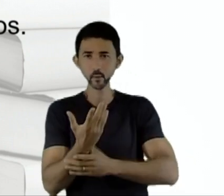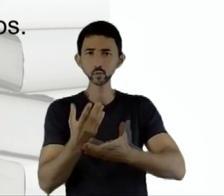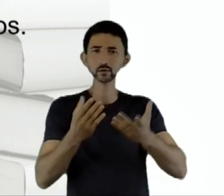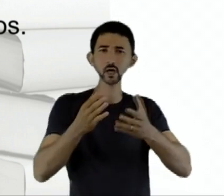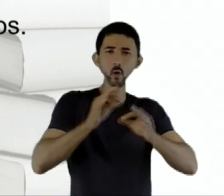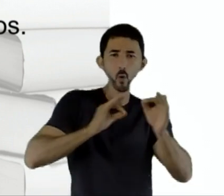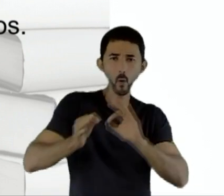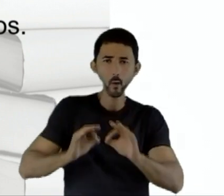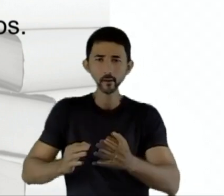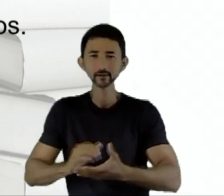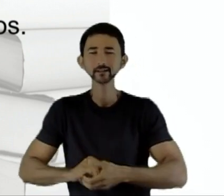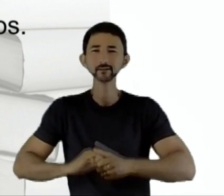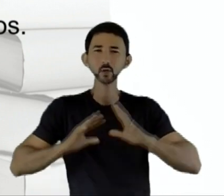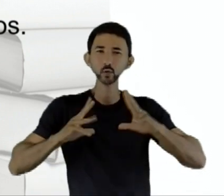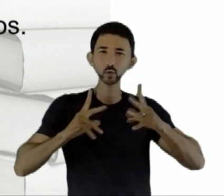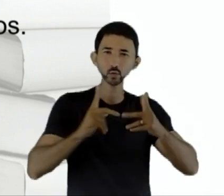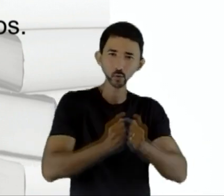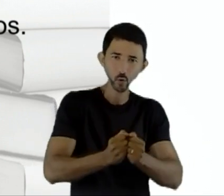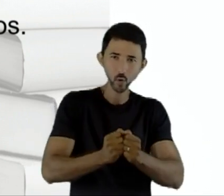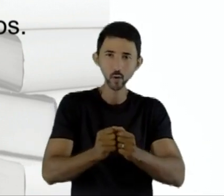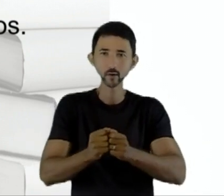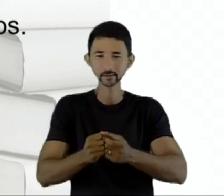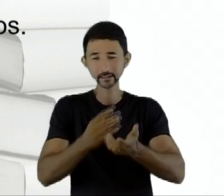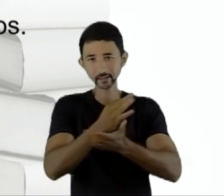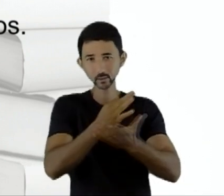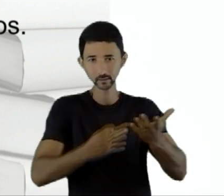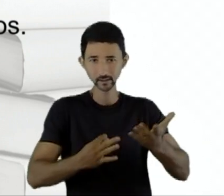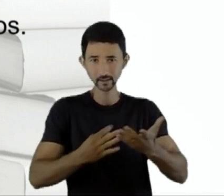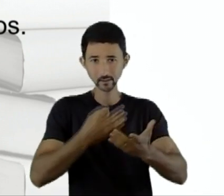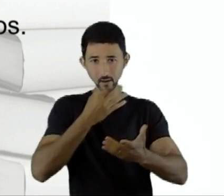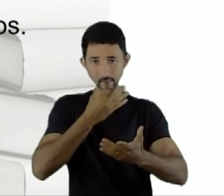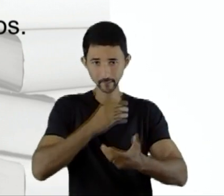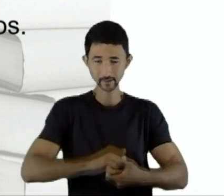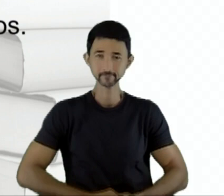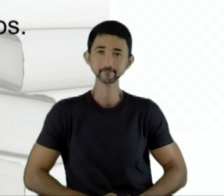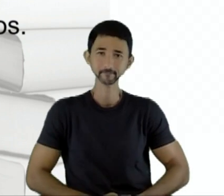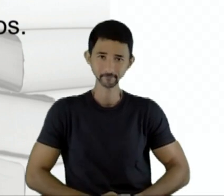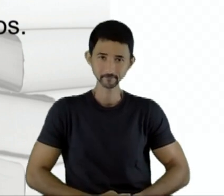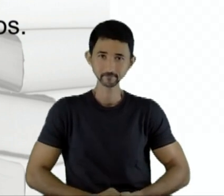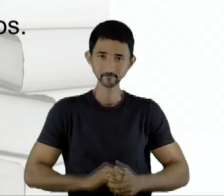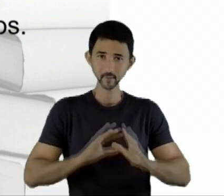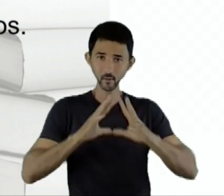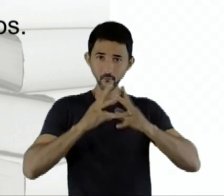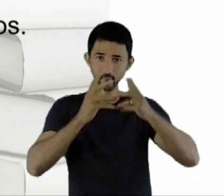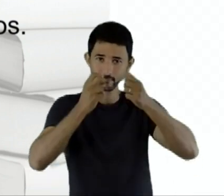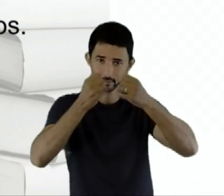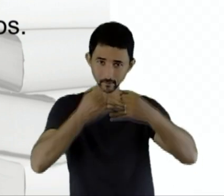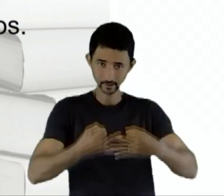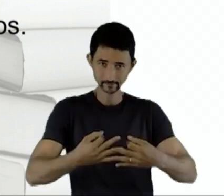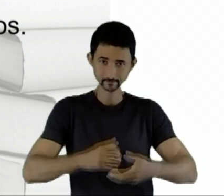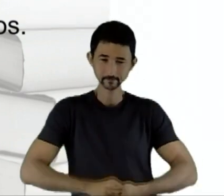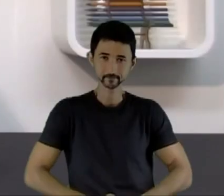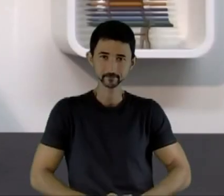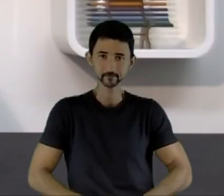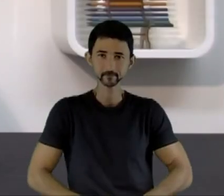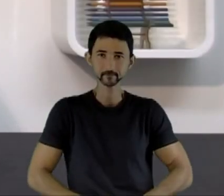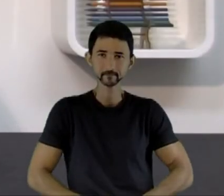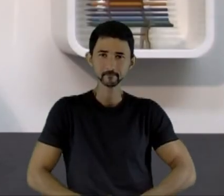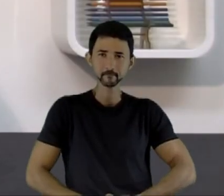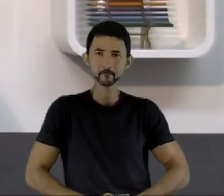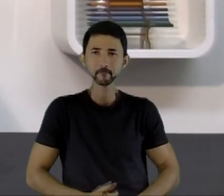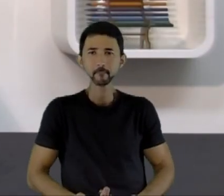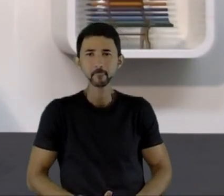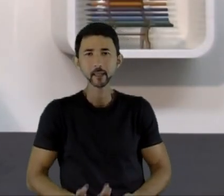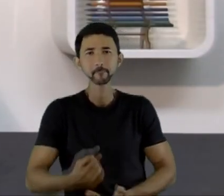da circulação, da recepção dos textos opinativos, e tudo isso eu vou esclarecer. Volta aqui comigo para você